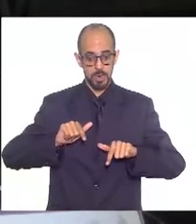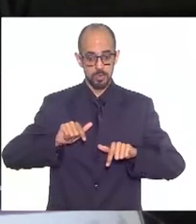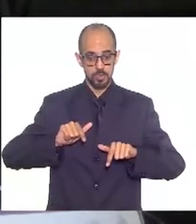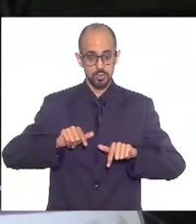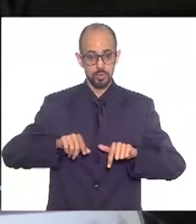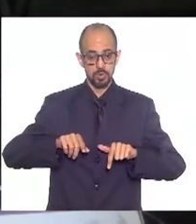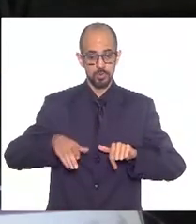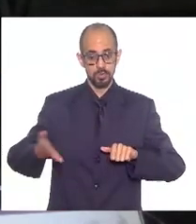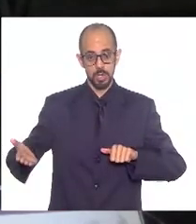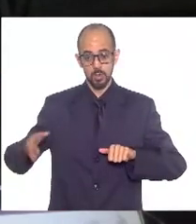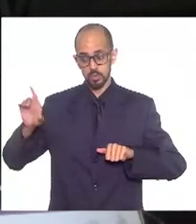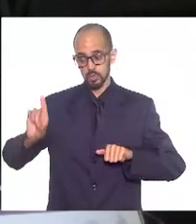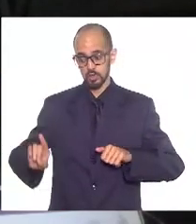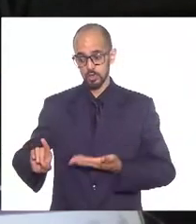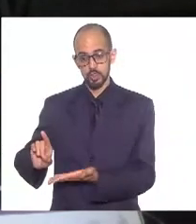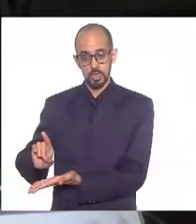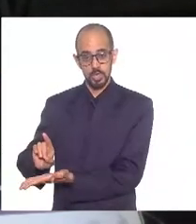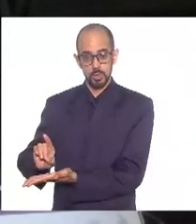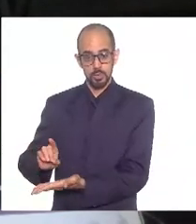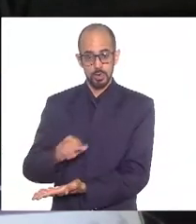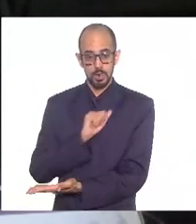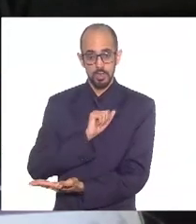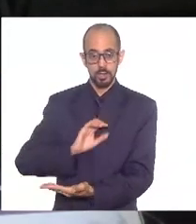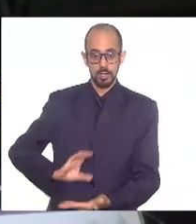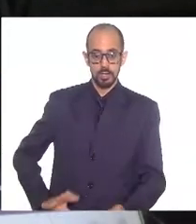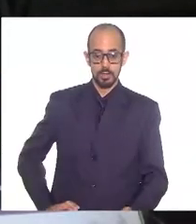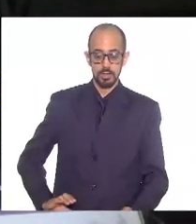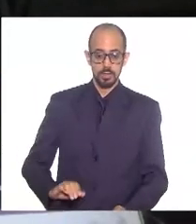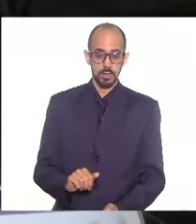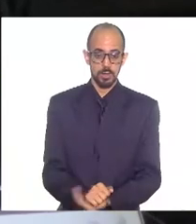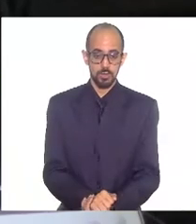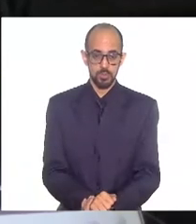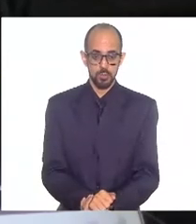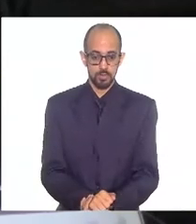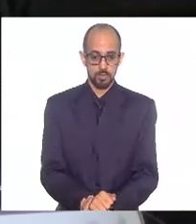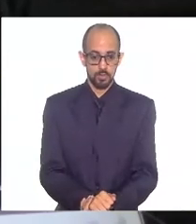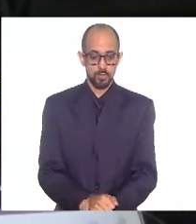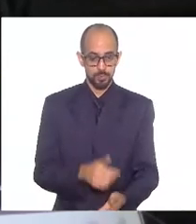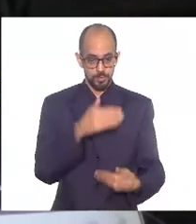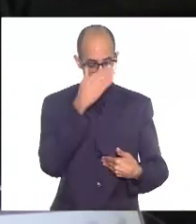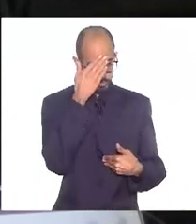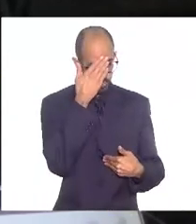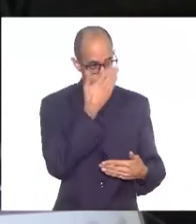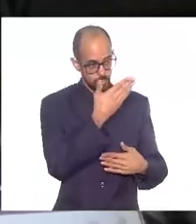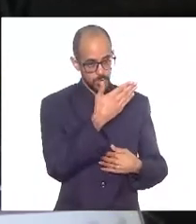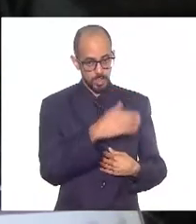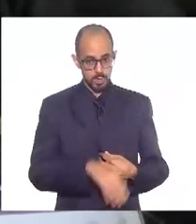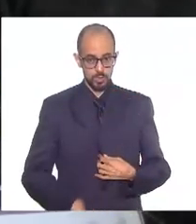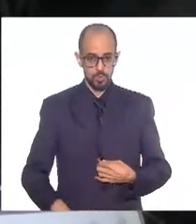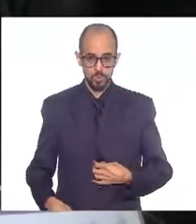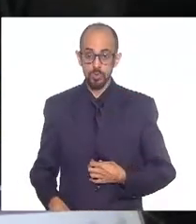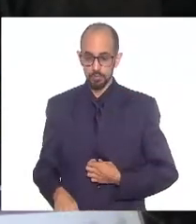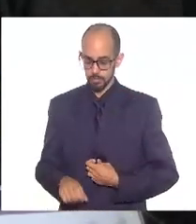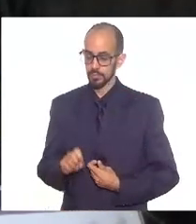direito, presidente André Siciliano. Muito obrigado, deputado, paciência. Retornamos